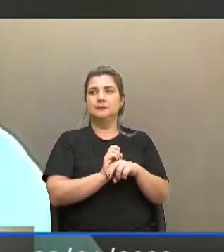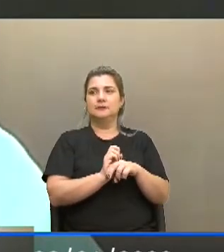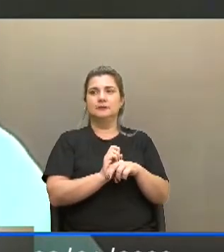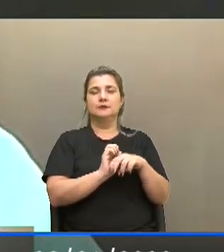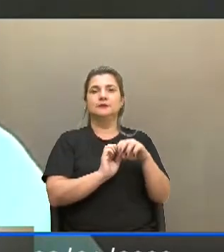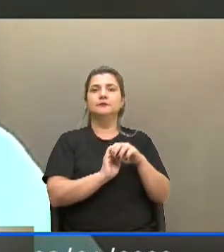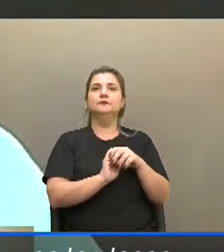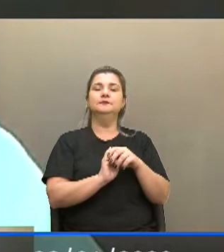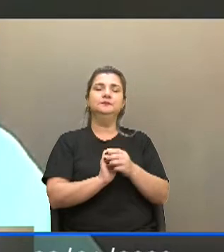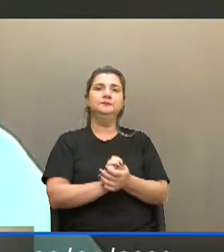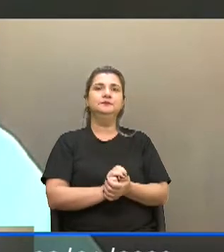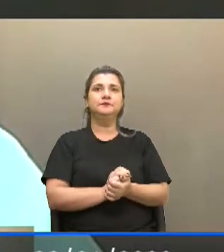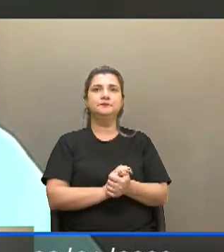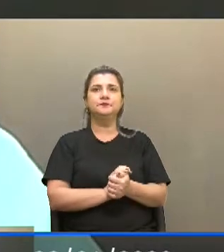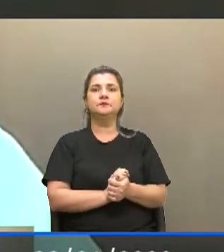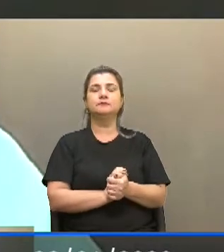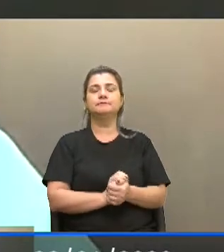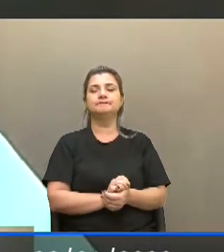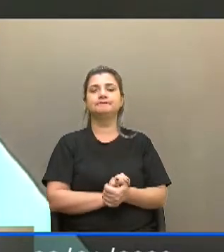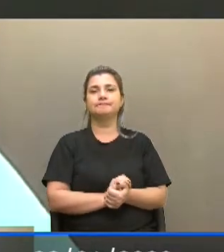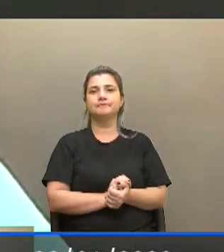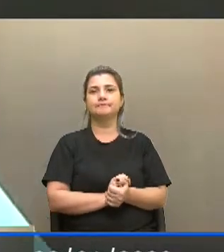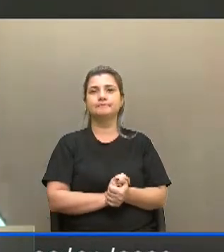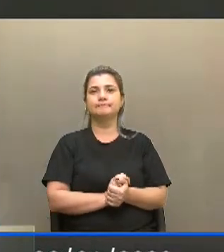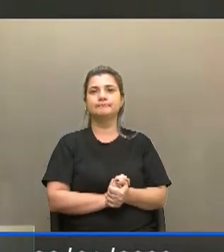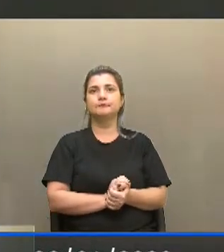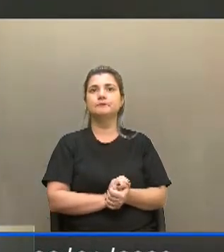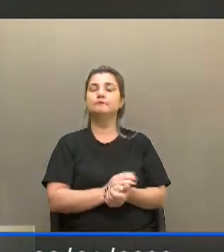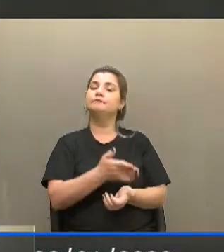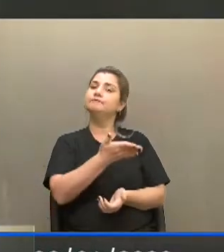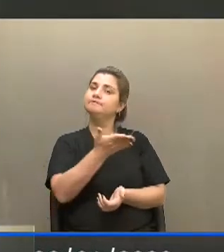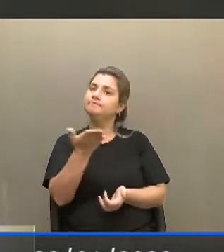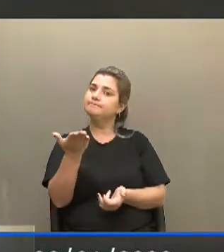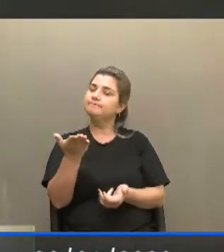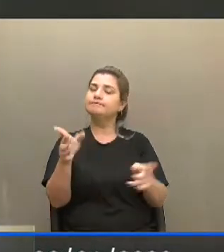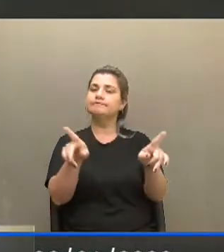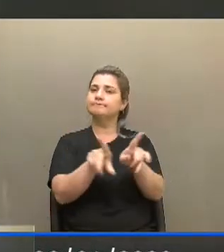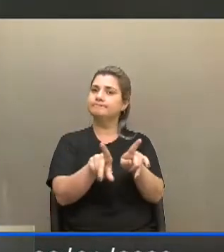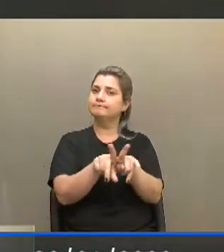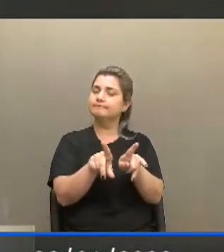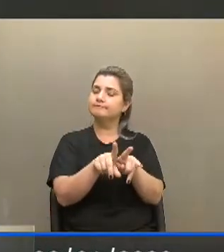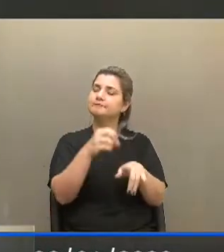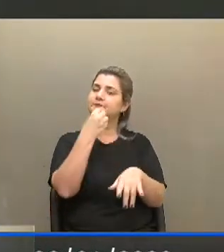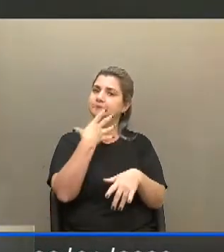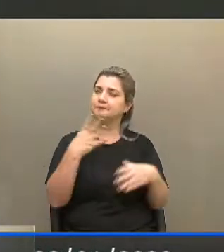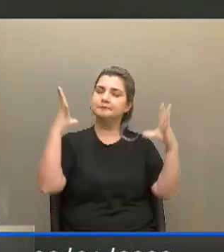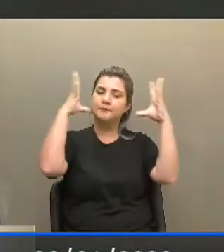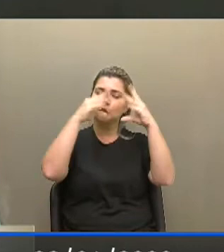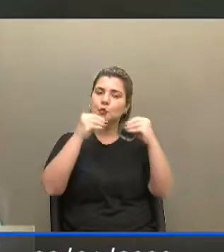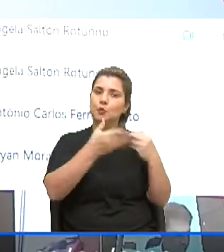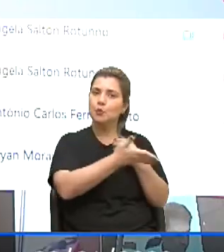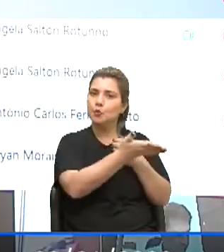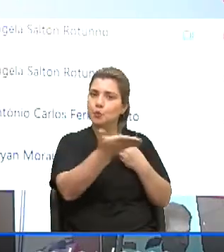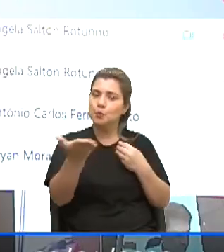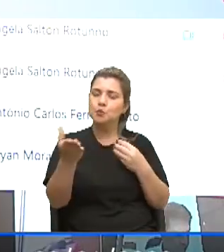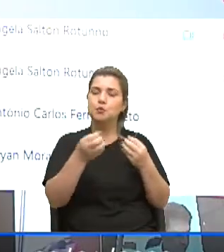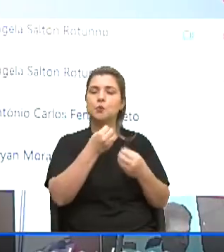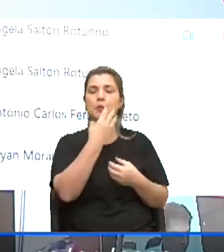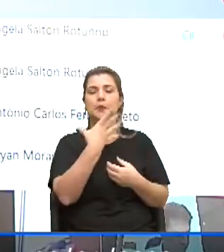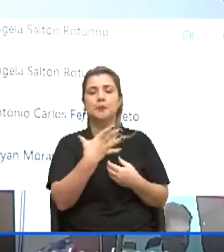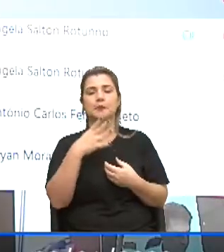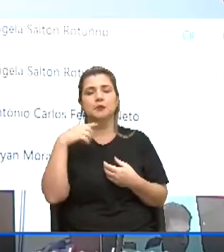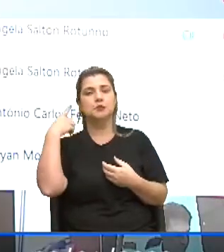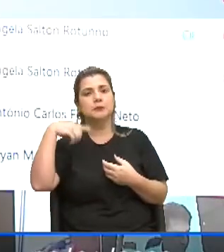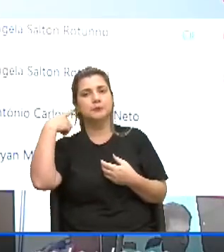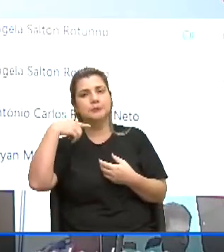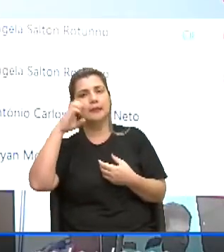SICADERGS, para a manifestação. Bom, você também, dinâmico. Boa noite a todos, boa noite, deputado Hernani.